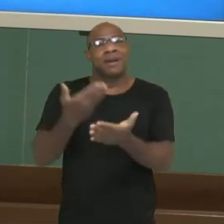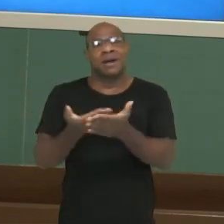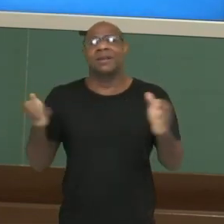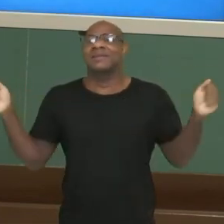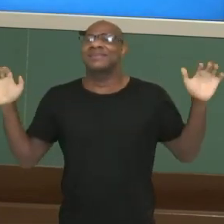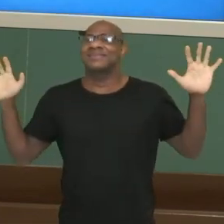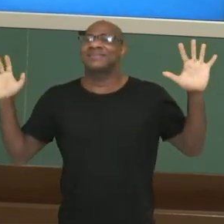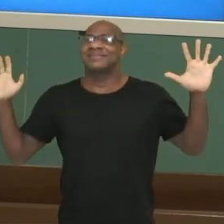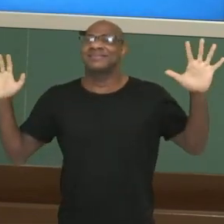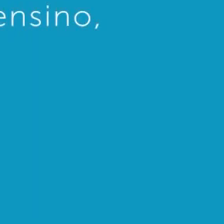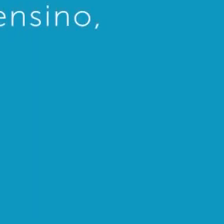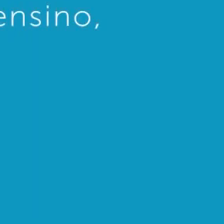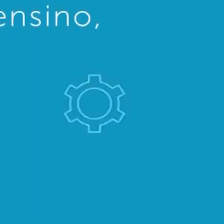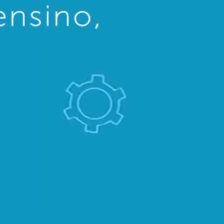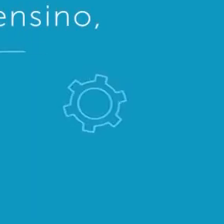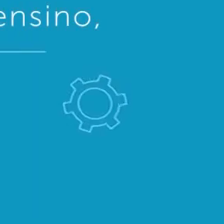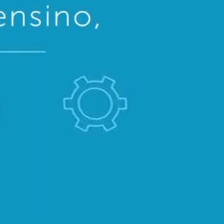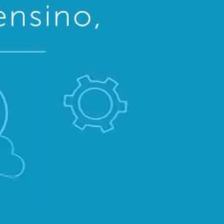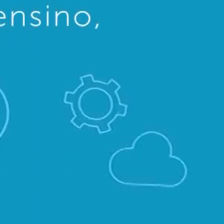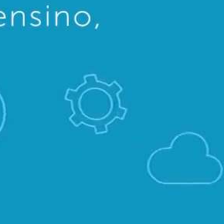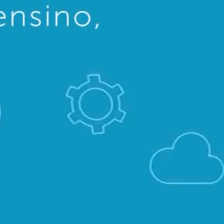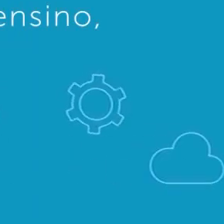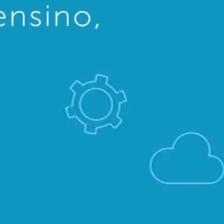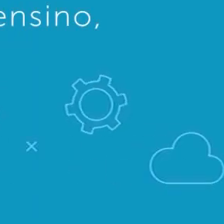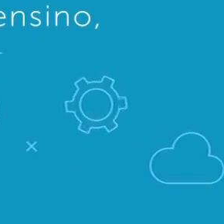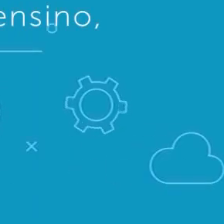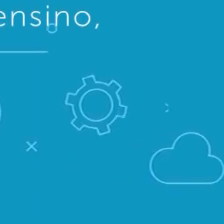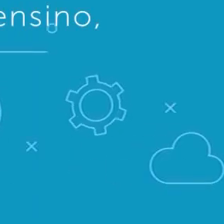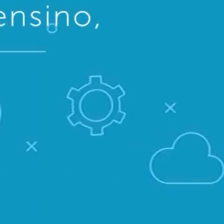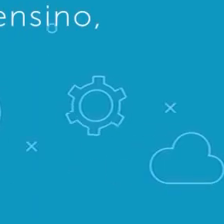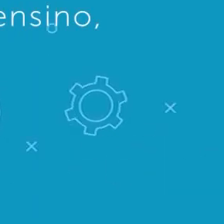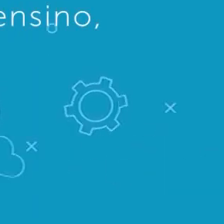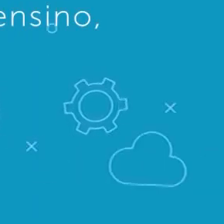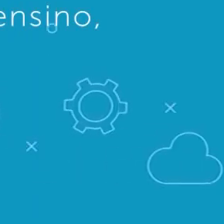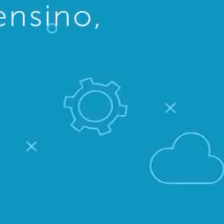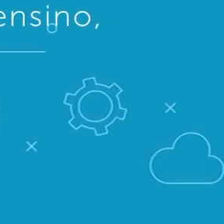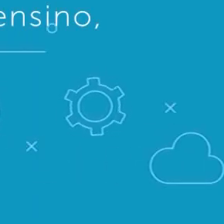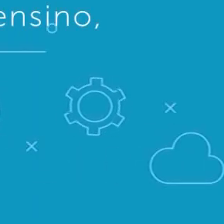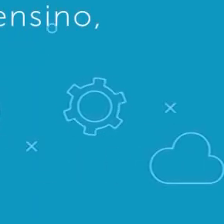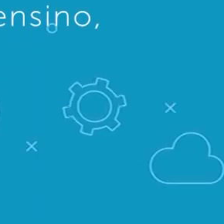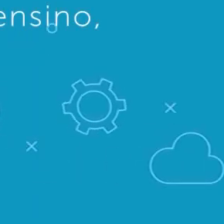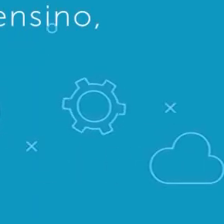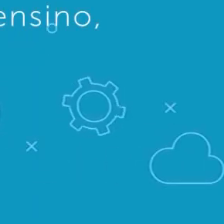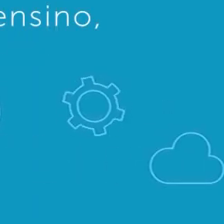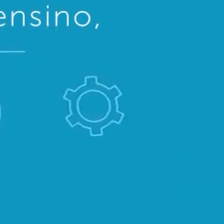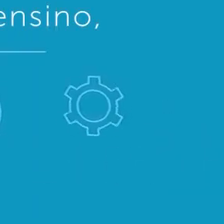mais!